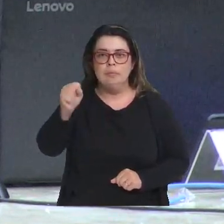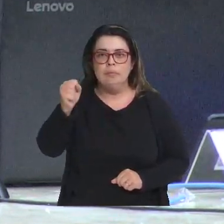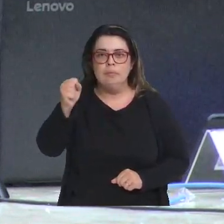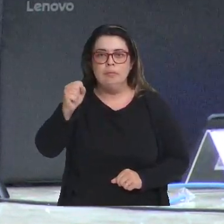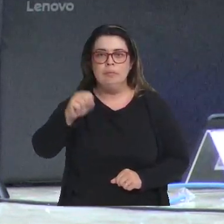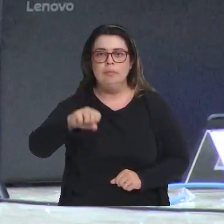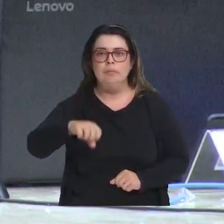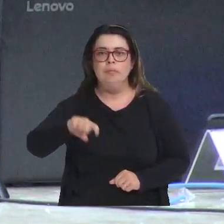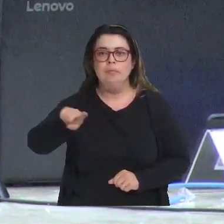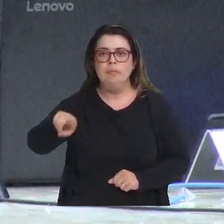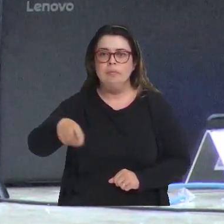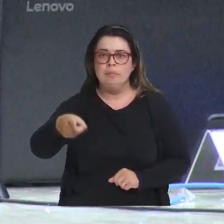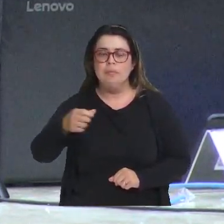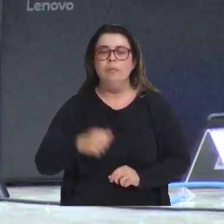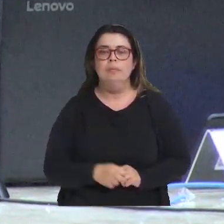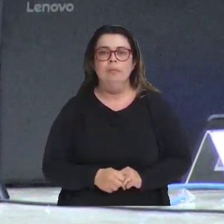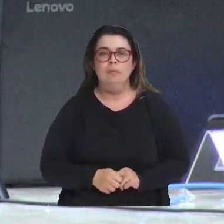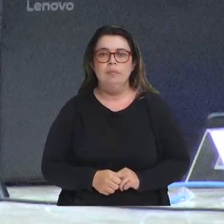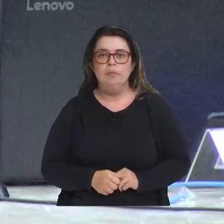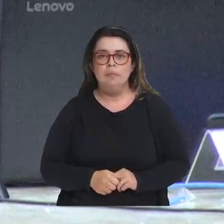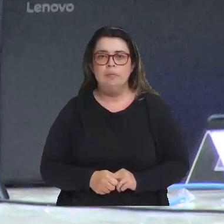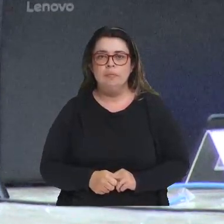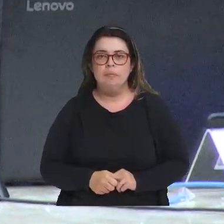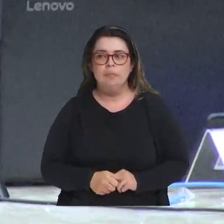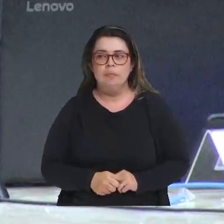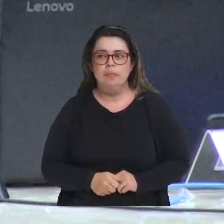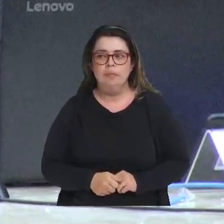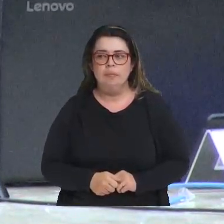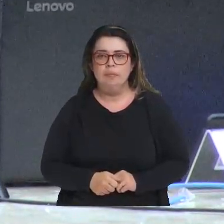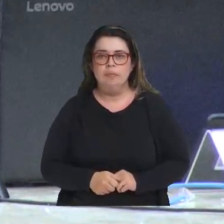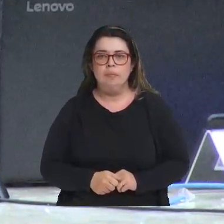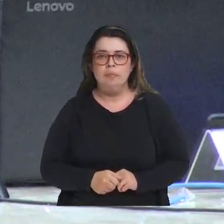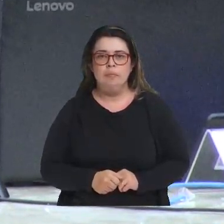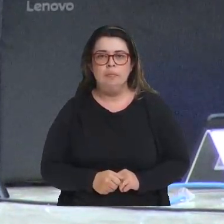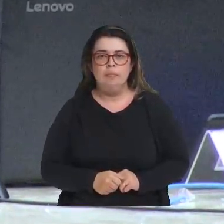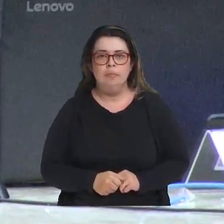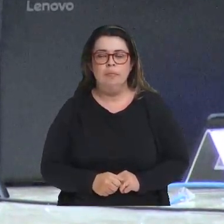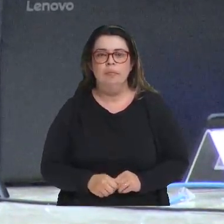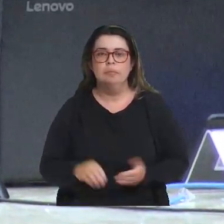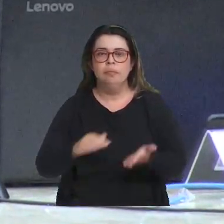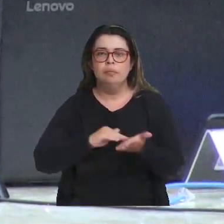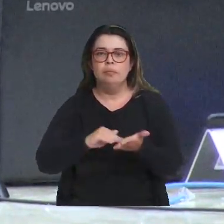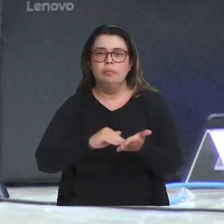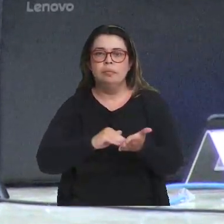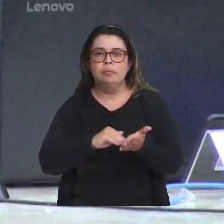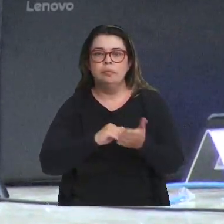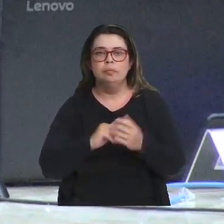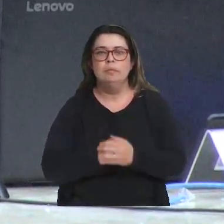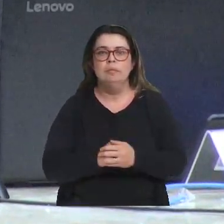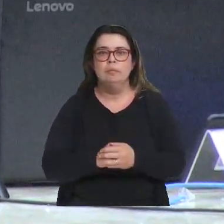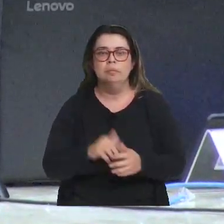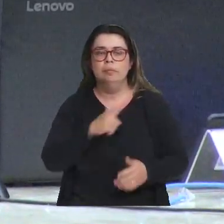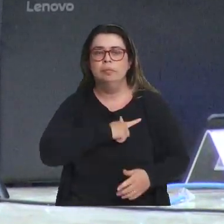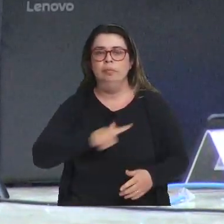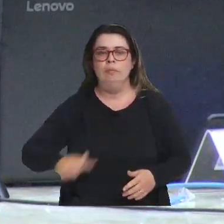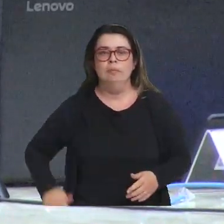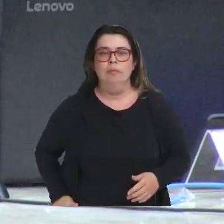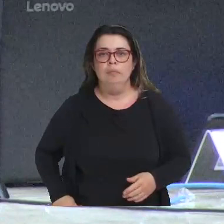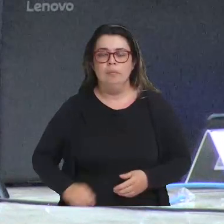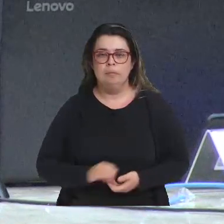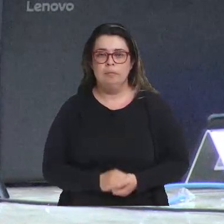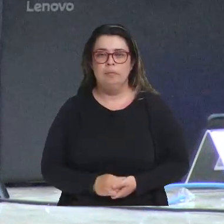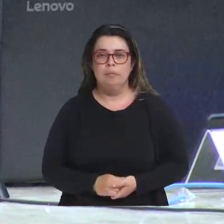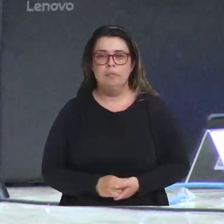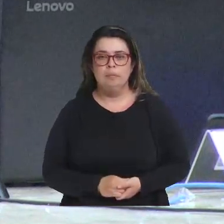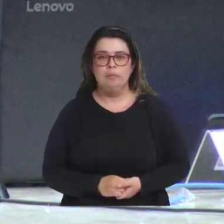R$ 178.619,61, junto à unidade orçamentária da Secretaria Municipal de Governo e